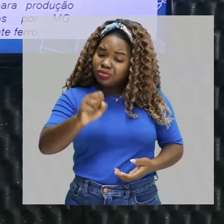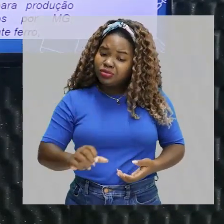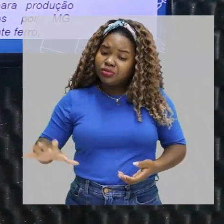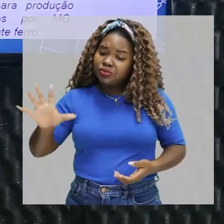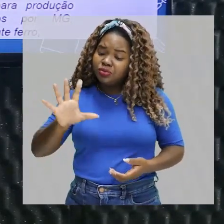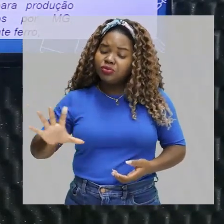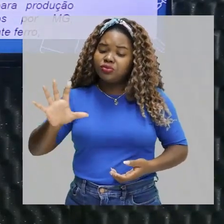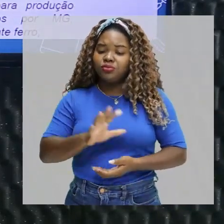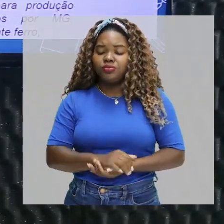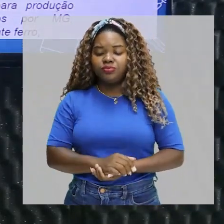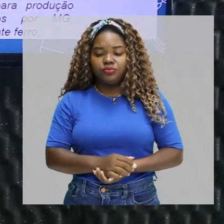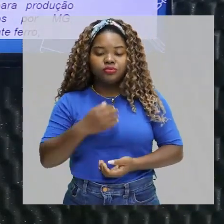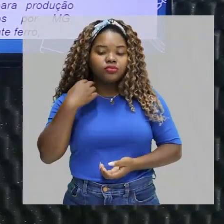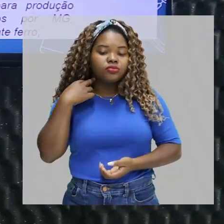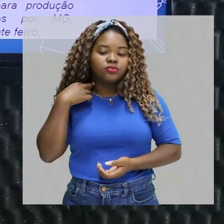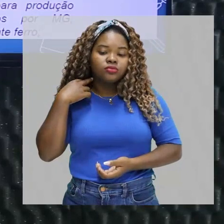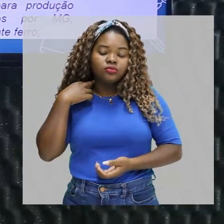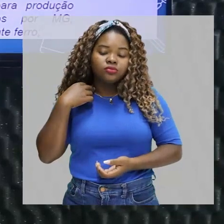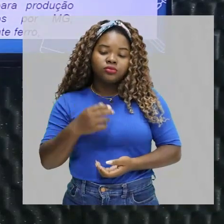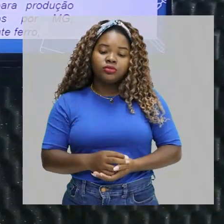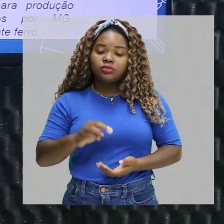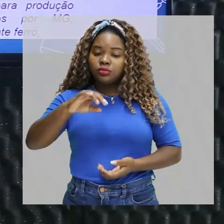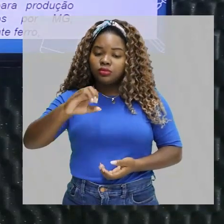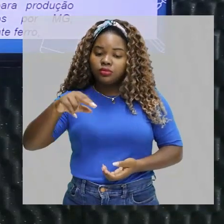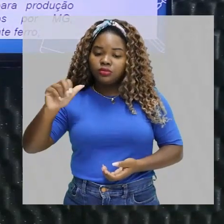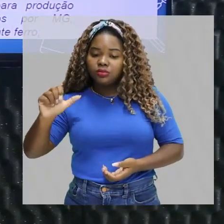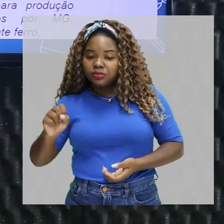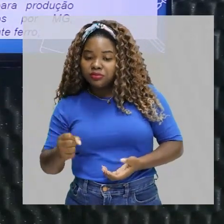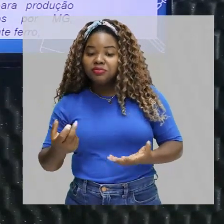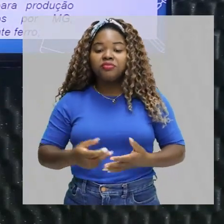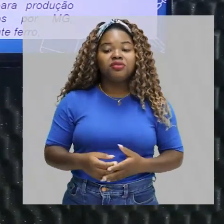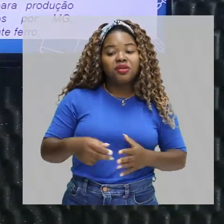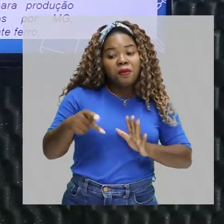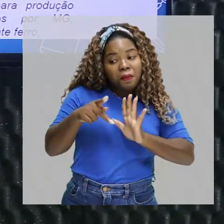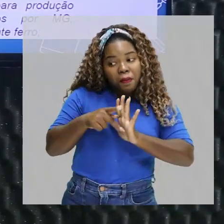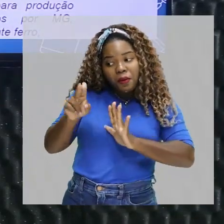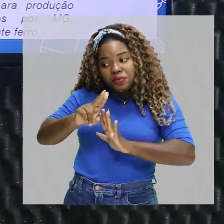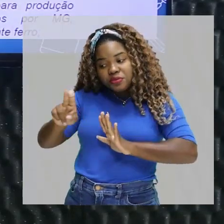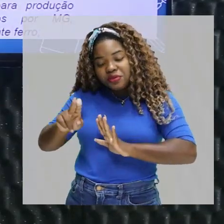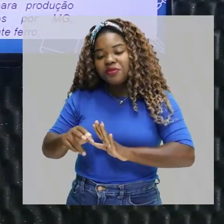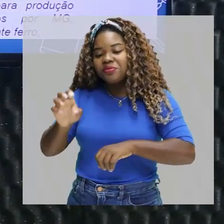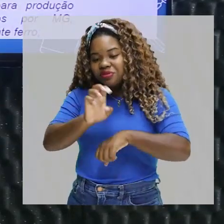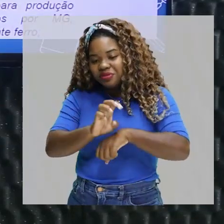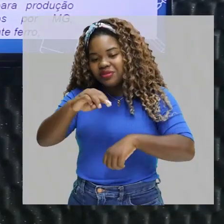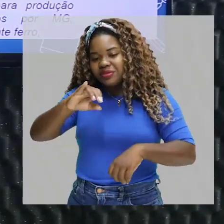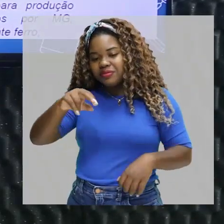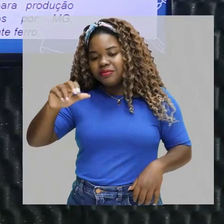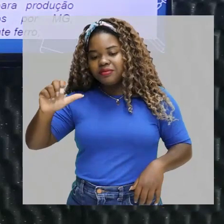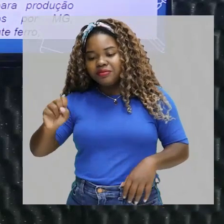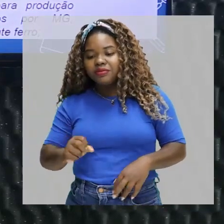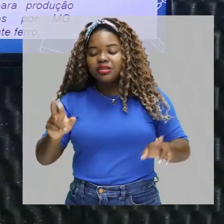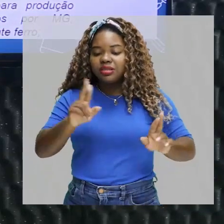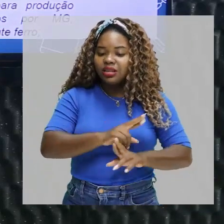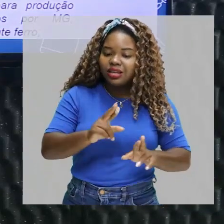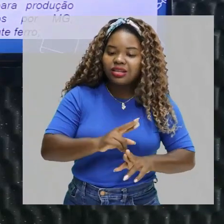para o país Tá certo para o nosso Brasil tá certo tanto é que Minas Gerais o próprio nome do estado já diz né Minas Gerais relativo a grande